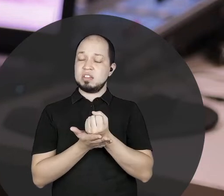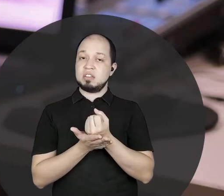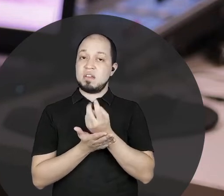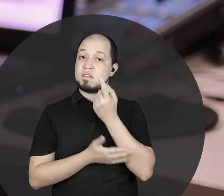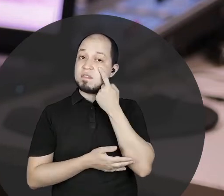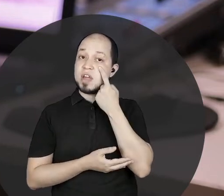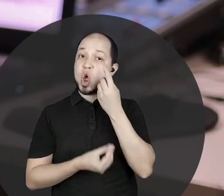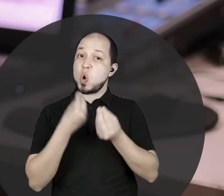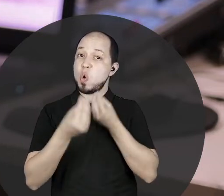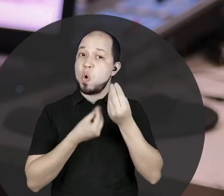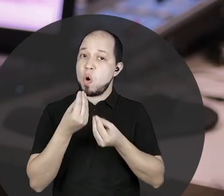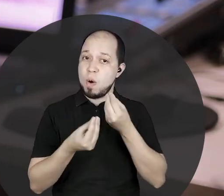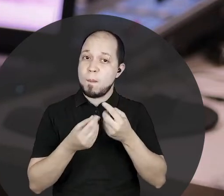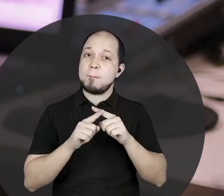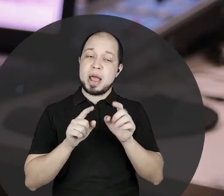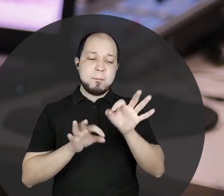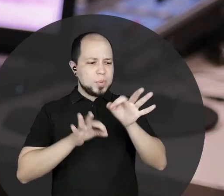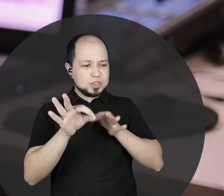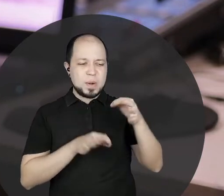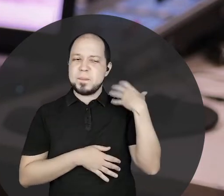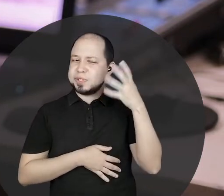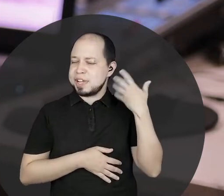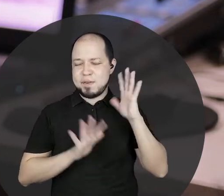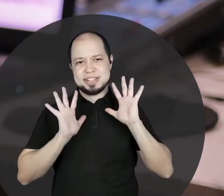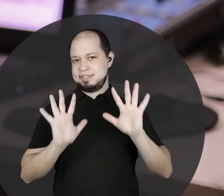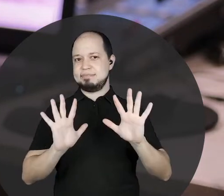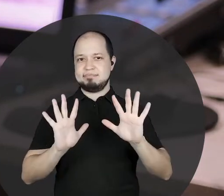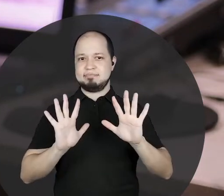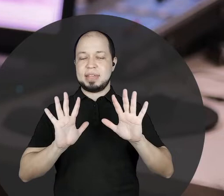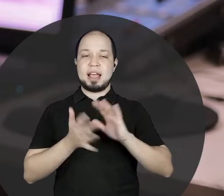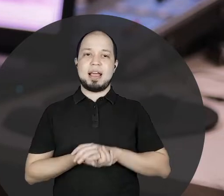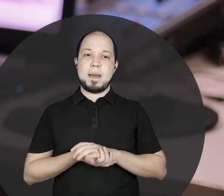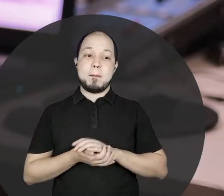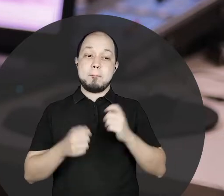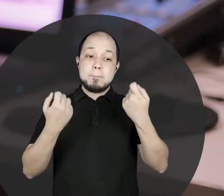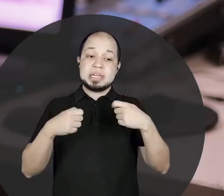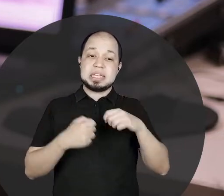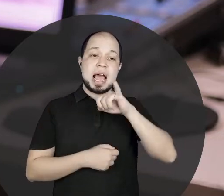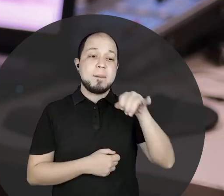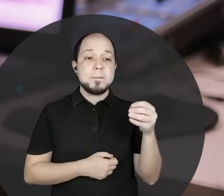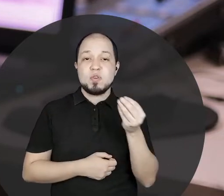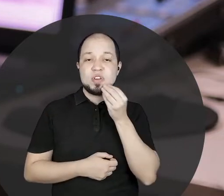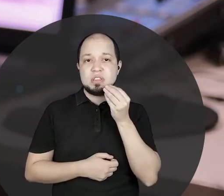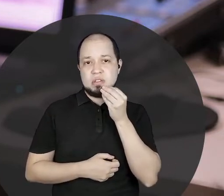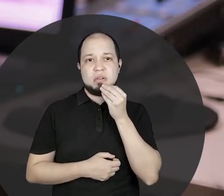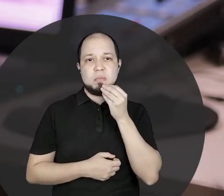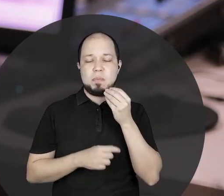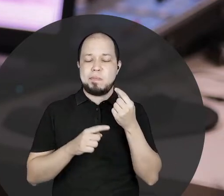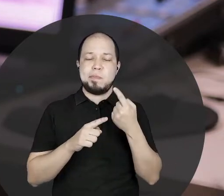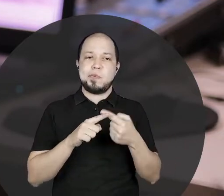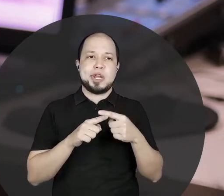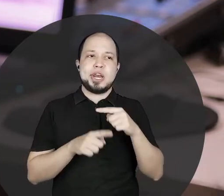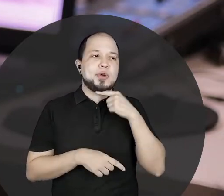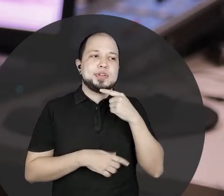para acertar isso. Mas produção musical tem a ver com isso. A gente, às vezes, tem que aproveitar, porque não vai dar para gravar de novo, seja